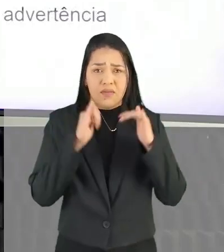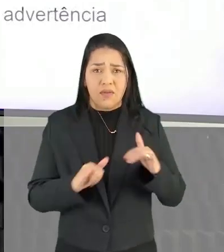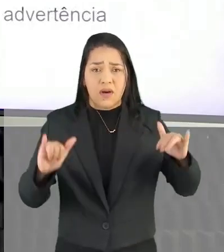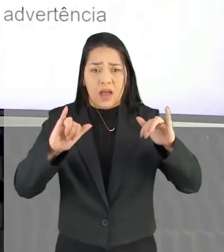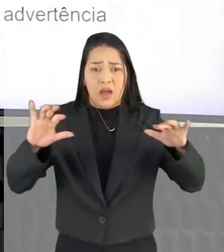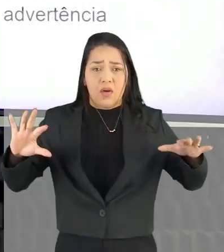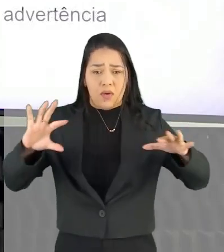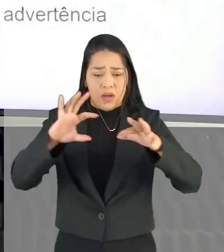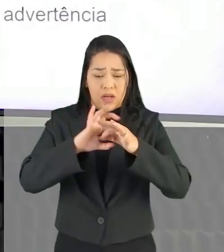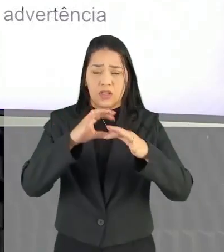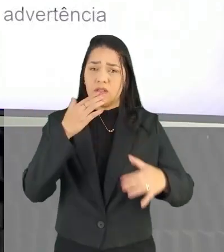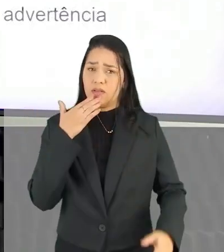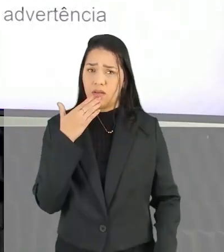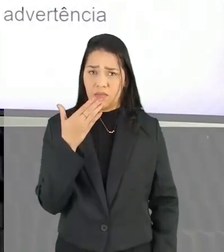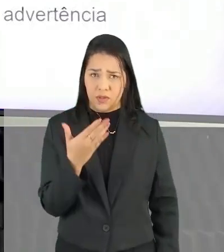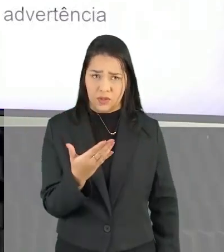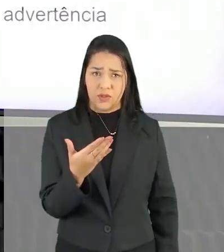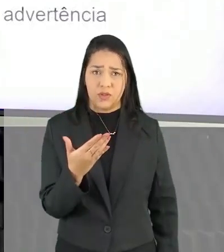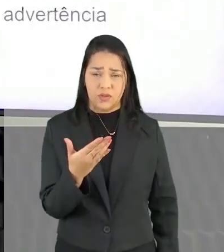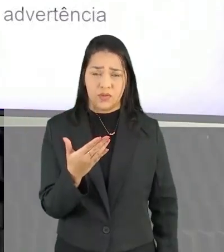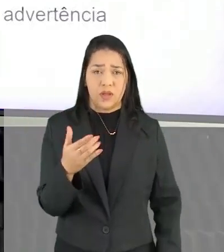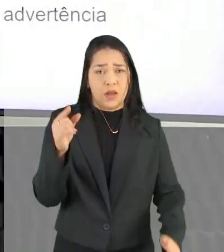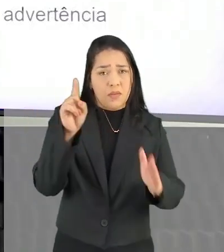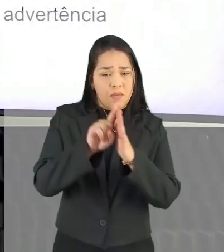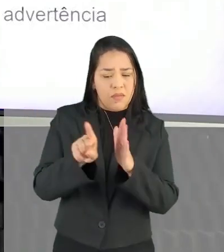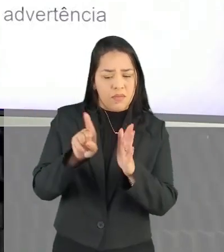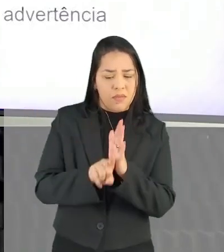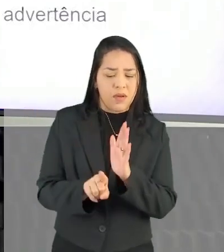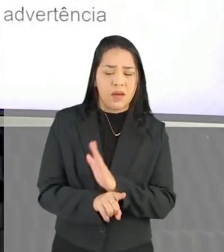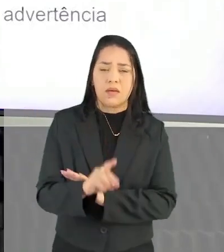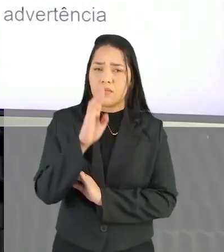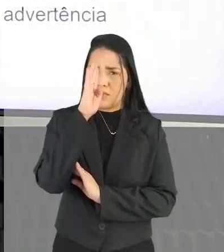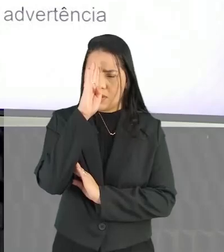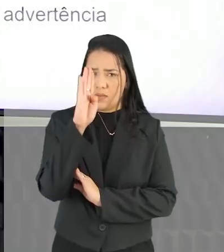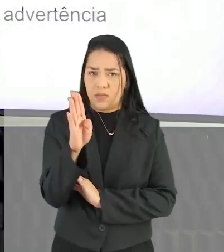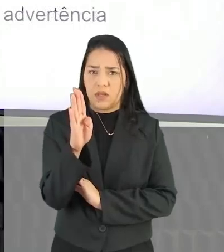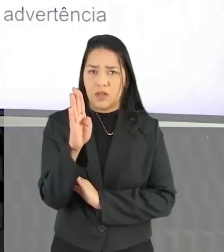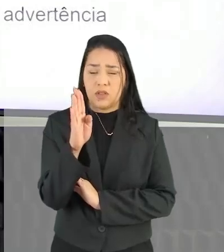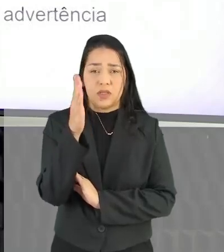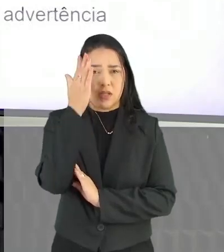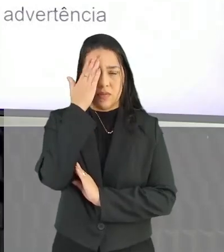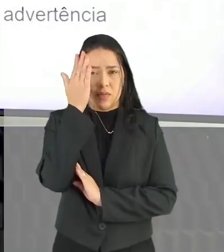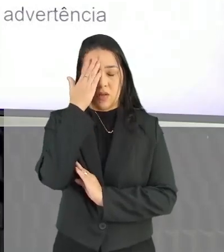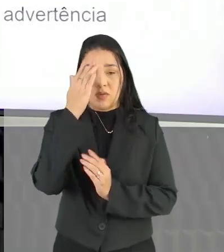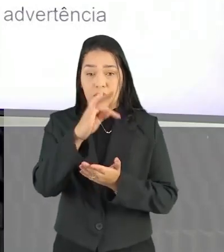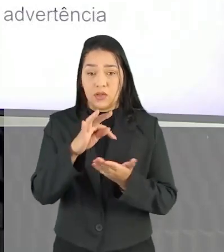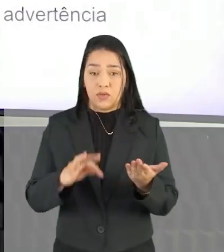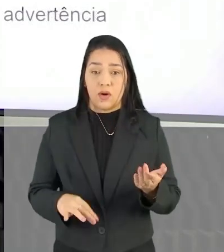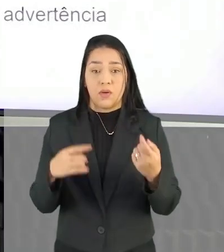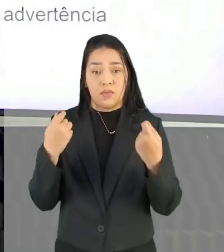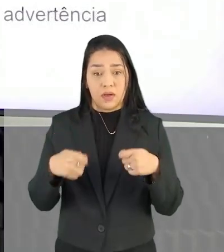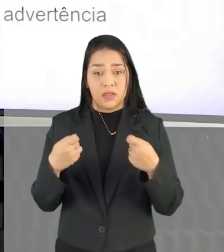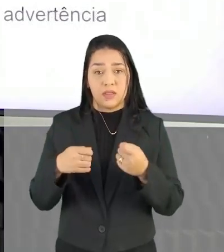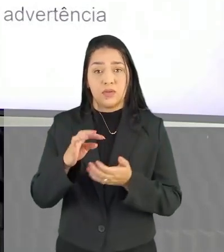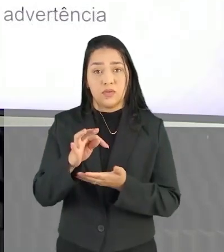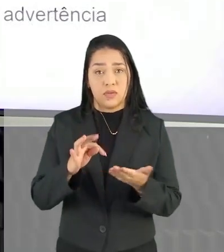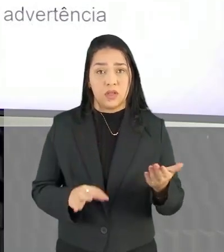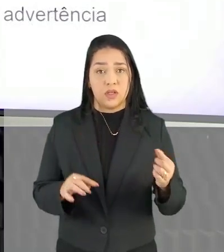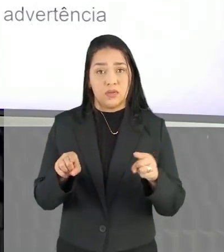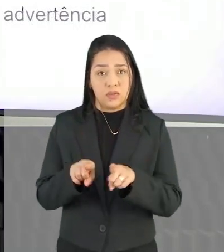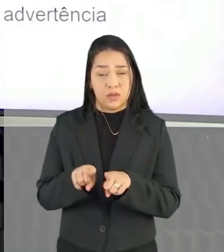é coerente com o que está pedindo? Então, questões, principalmente de interpretação textual, a gente precisa interpretar o texto